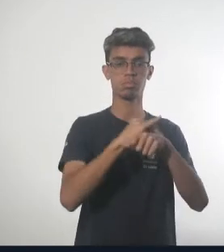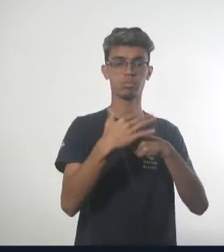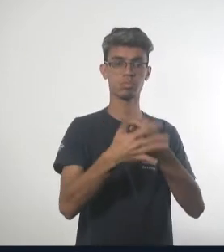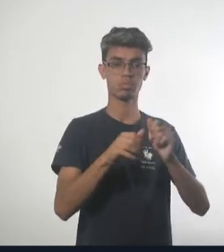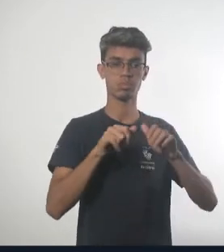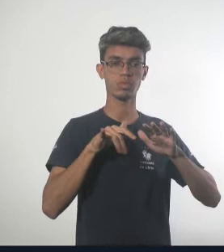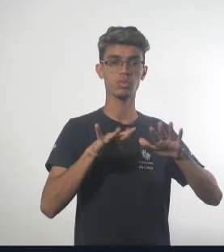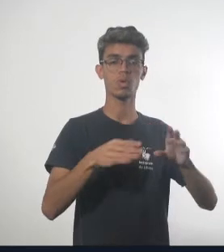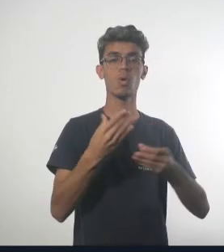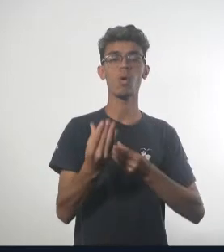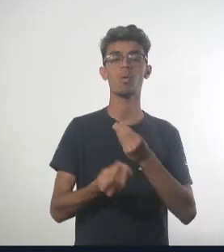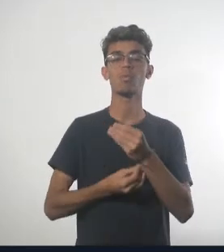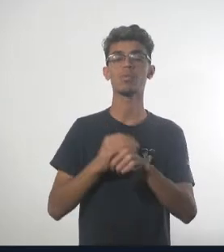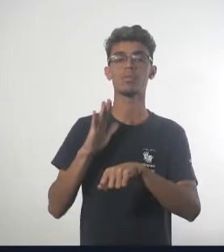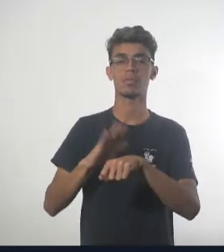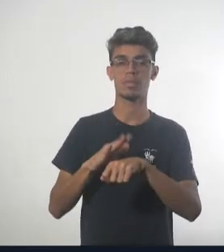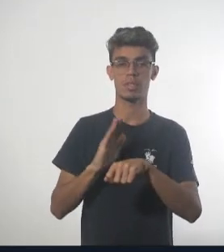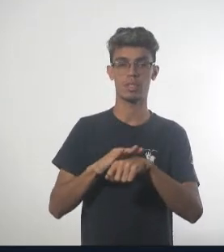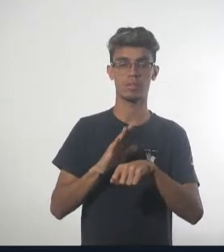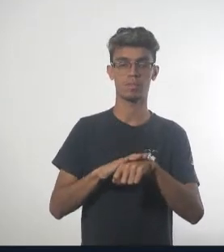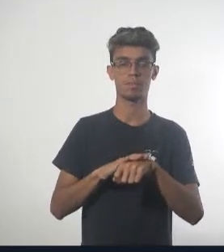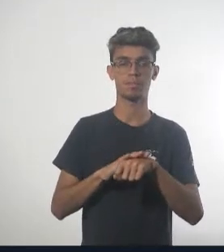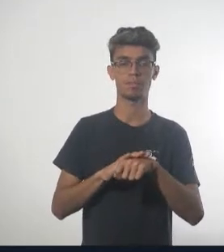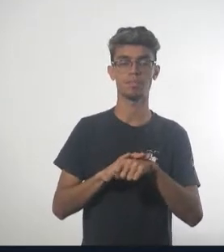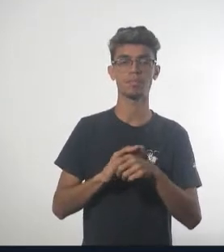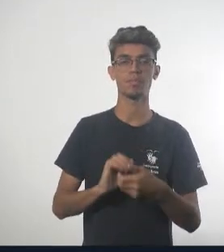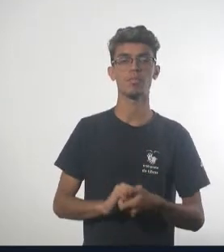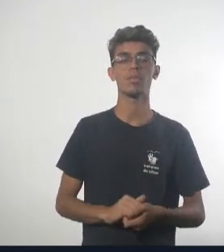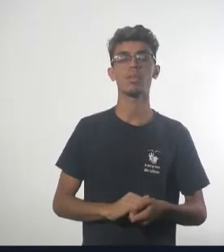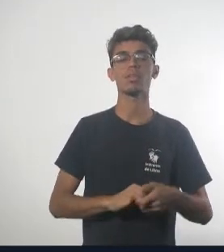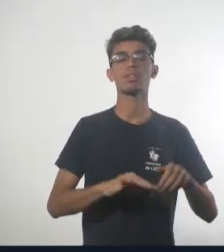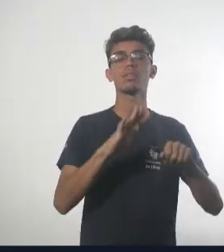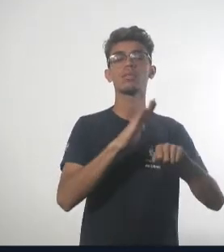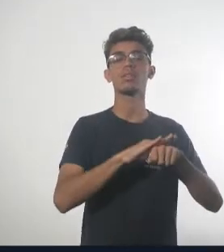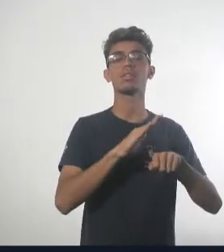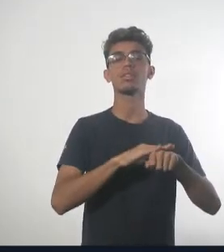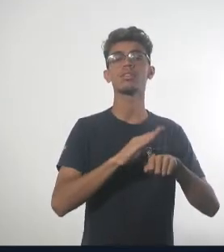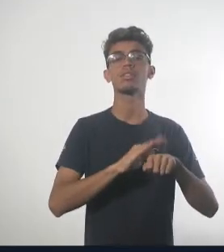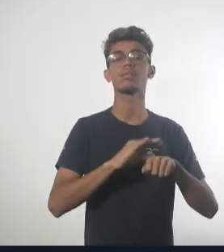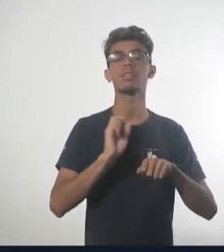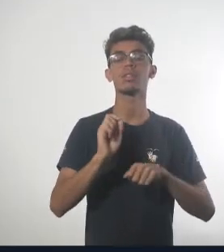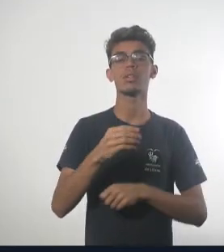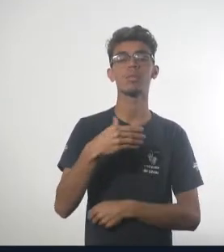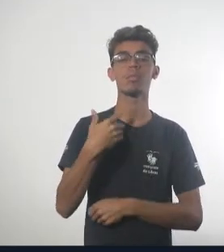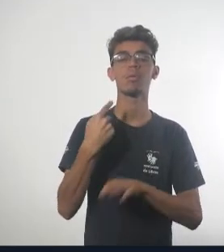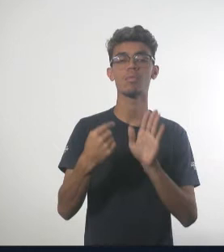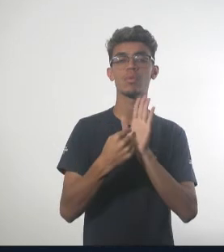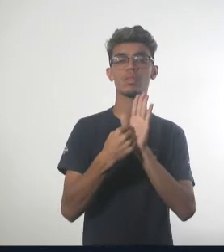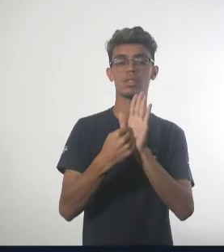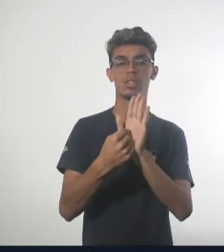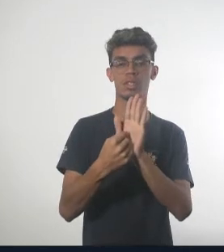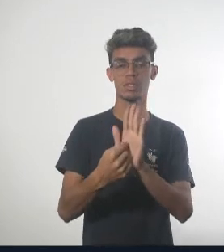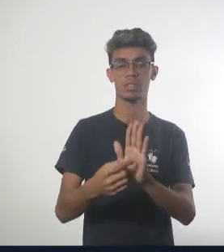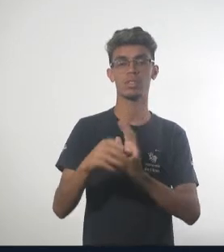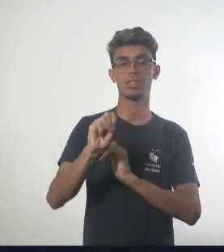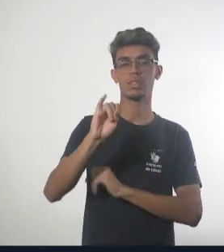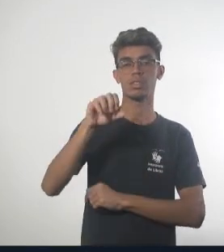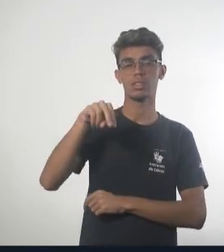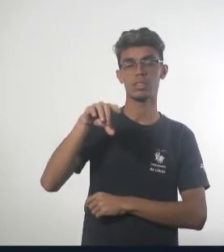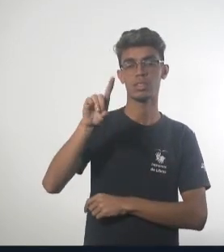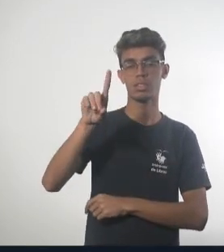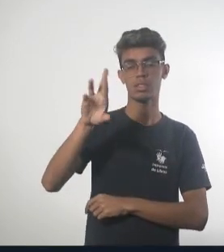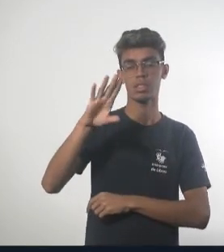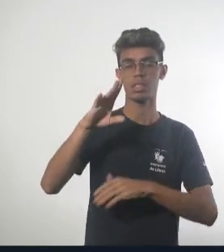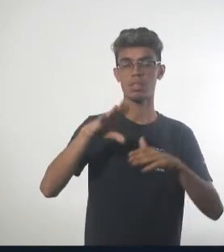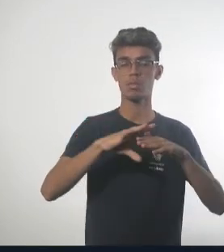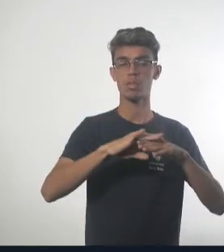Como que essa ação foi operacionalizada? Então, nós fizemos, essa operacionalização a partir de uma amostragem de casos de síndrome gripal